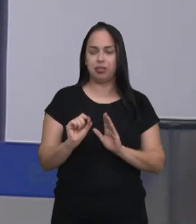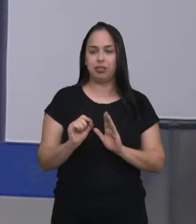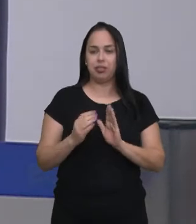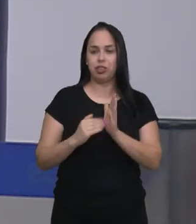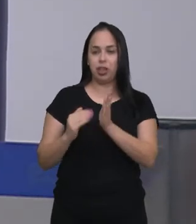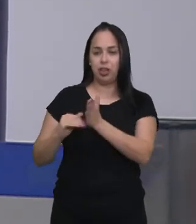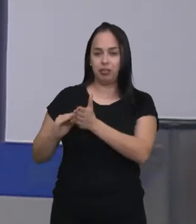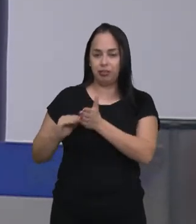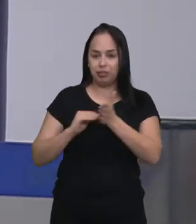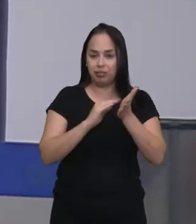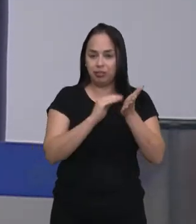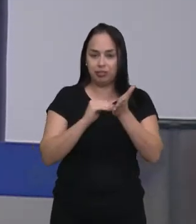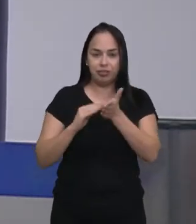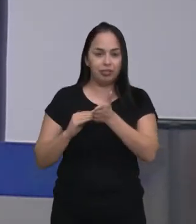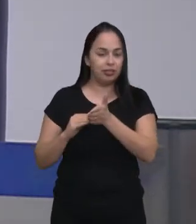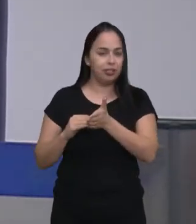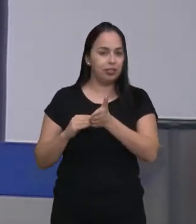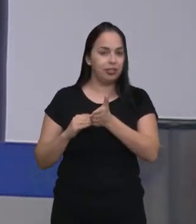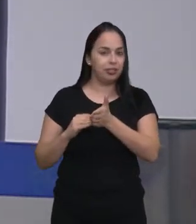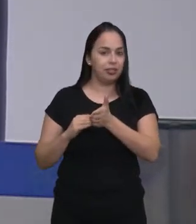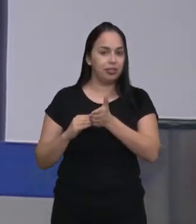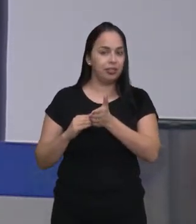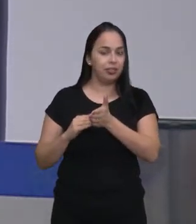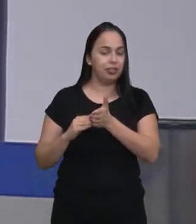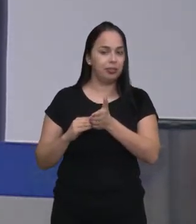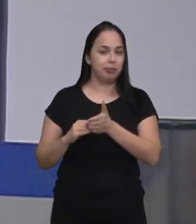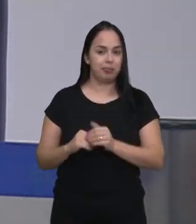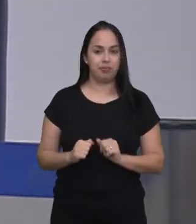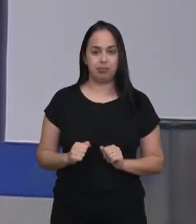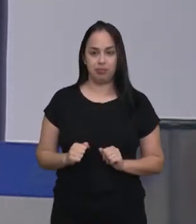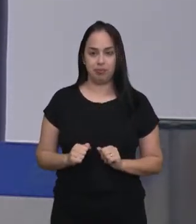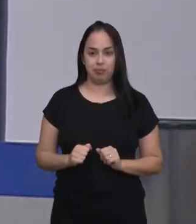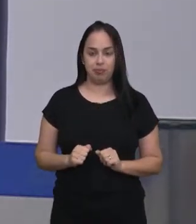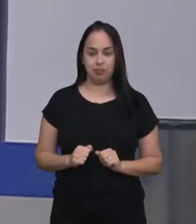de 1985, fixa